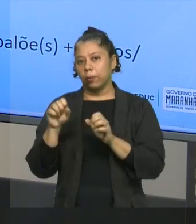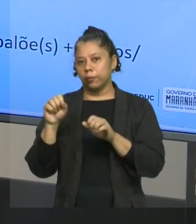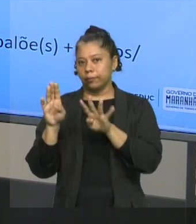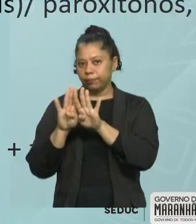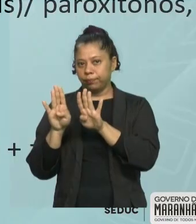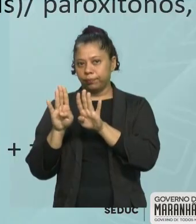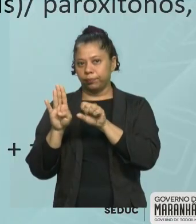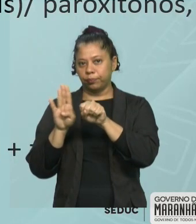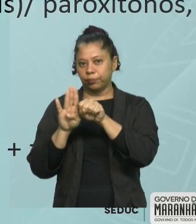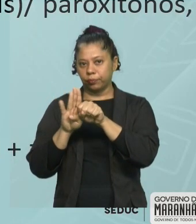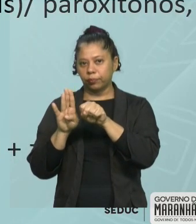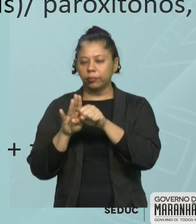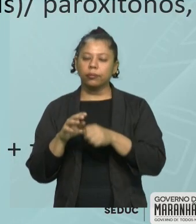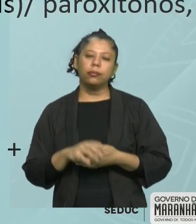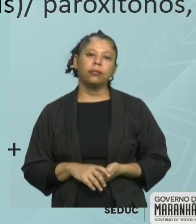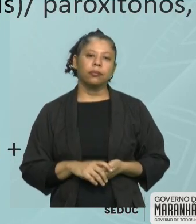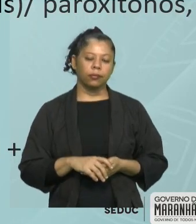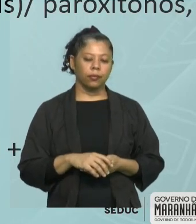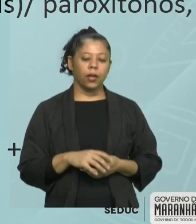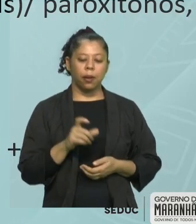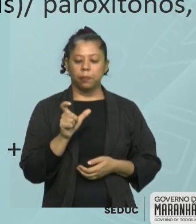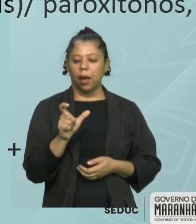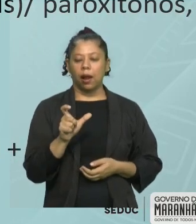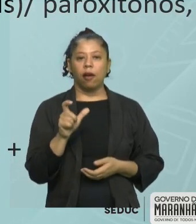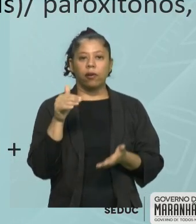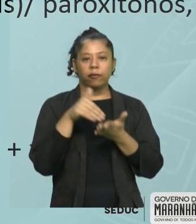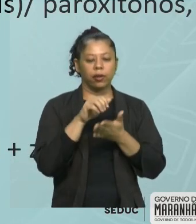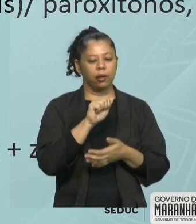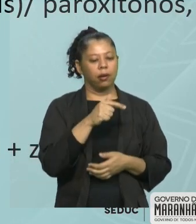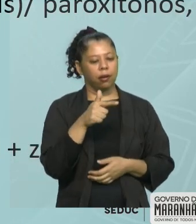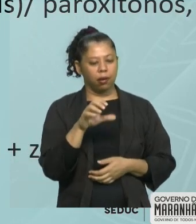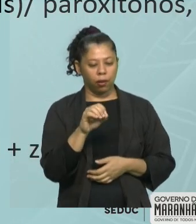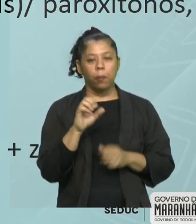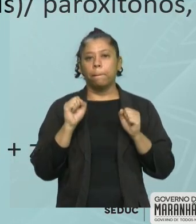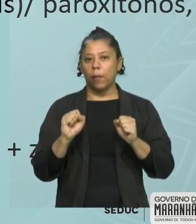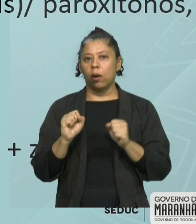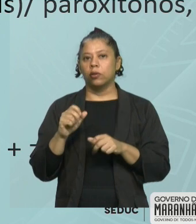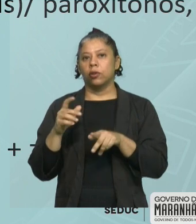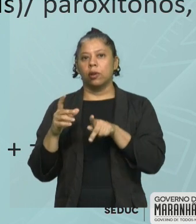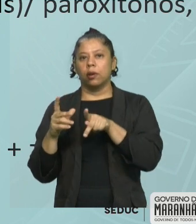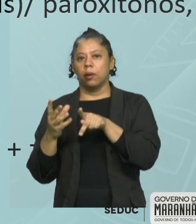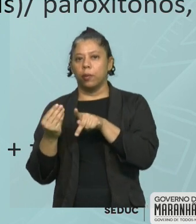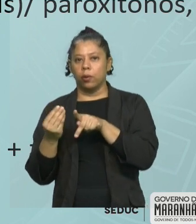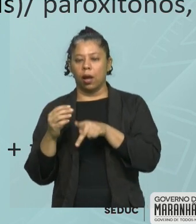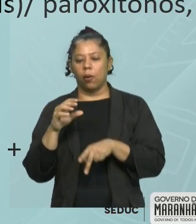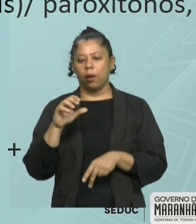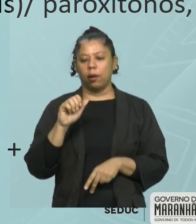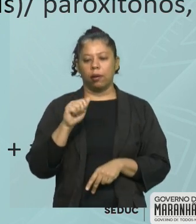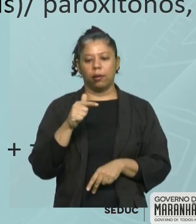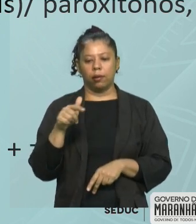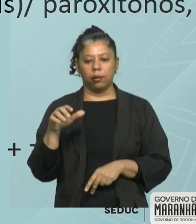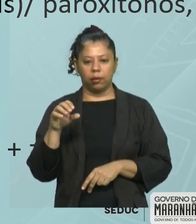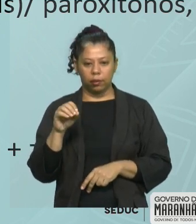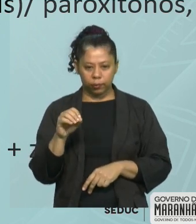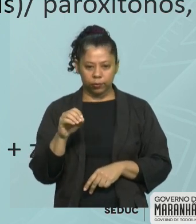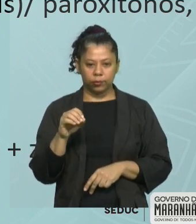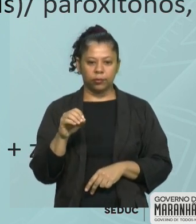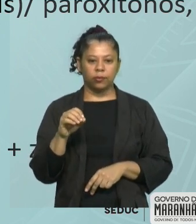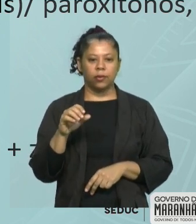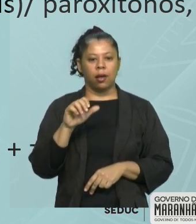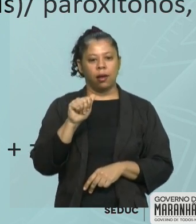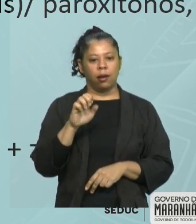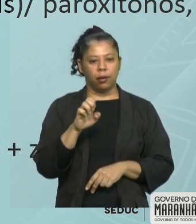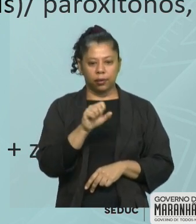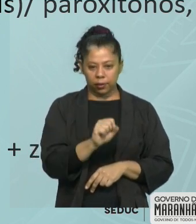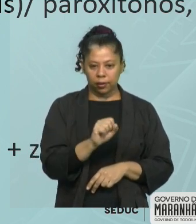Substantivos terminados em -ão podem ter plural: -ões, -ães ou -ãos. Por